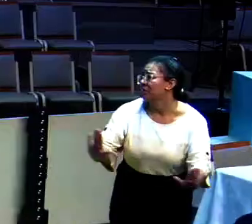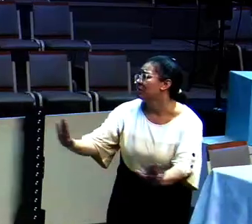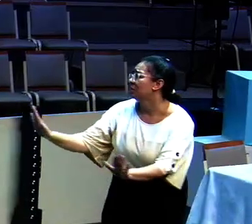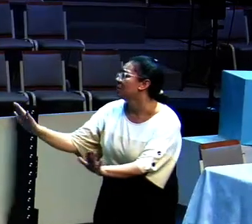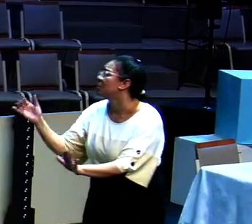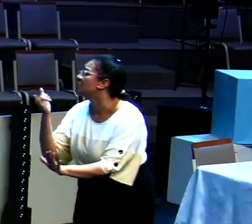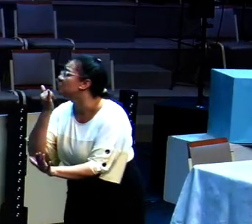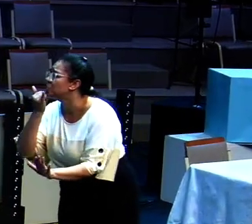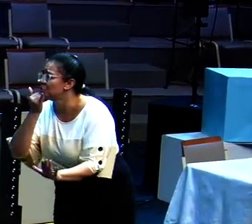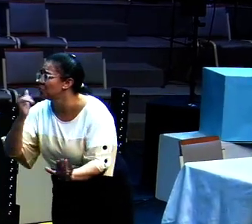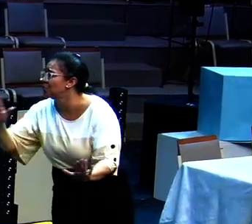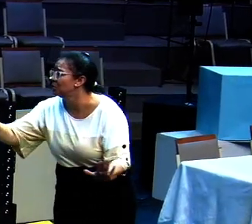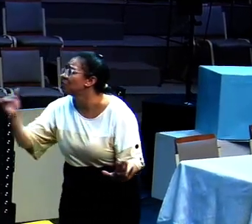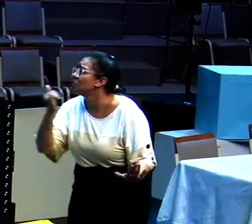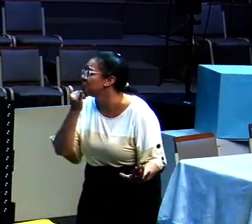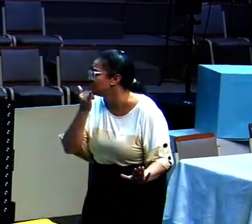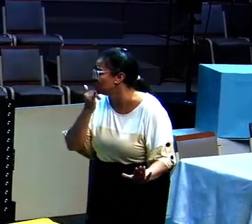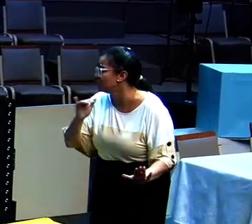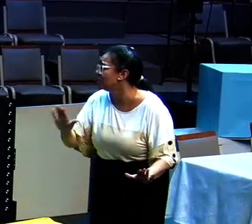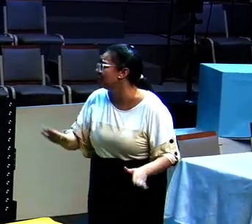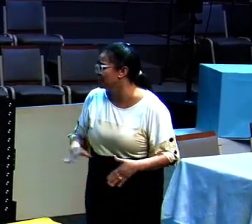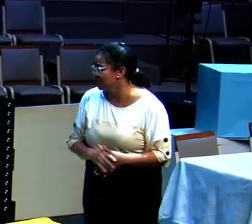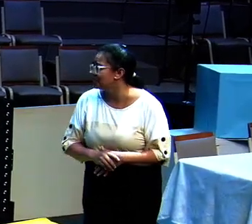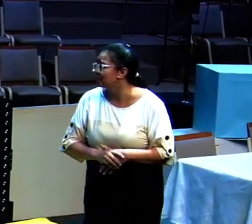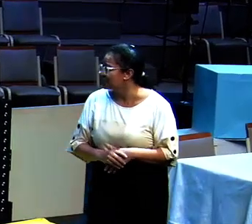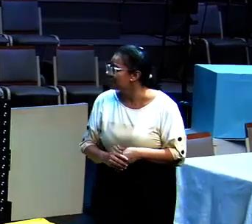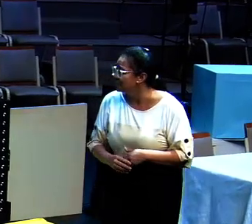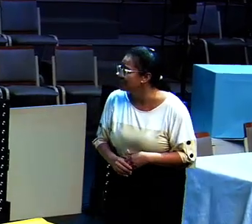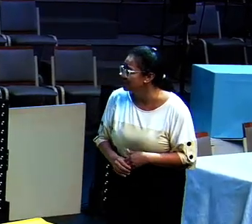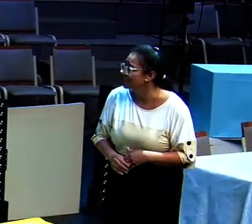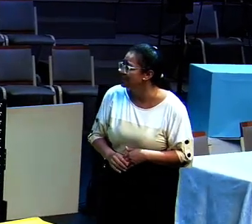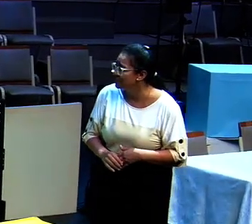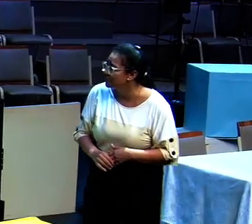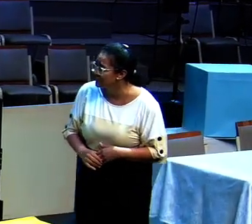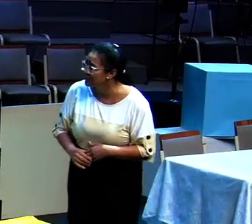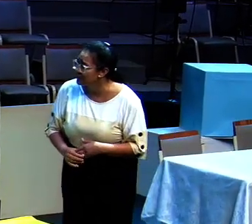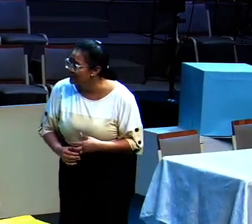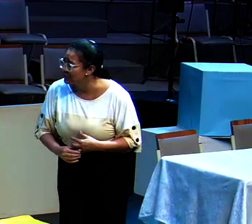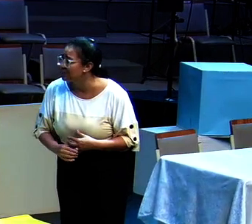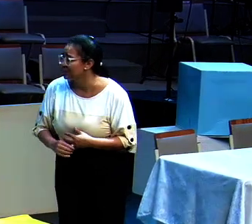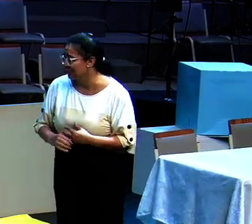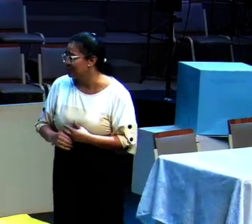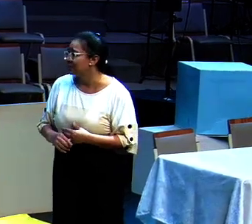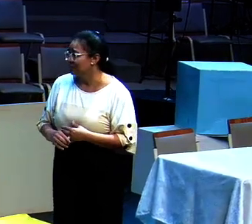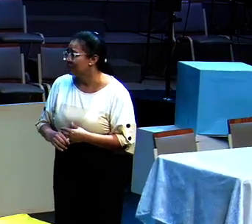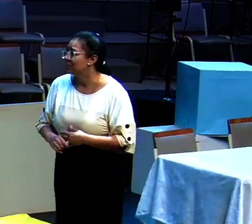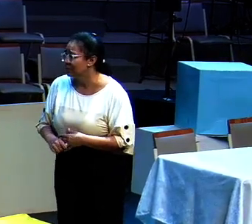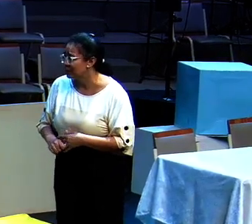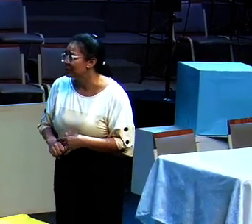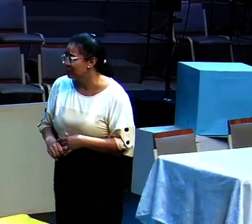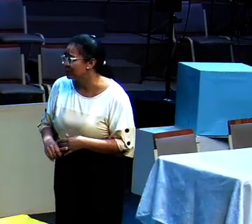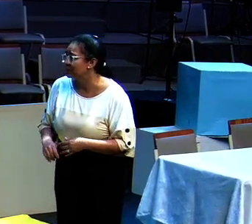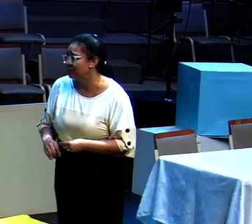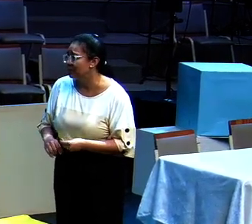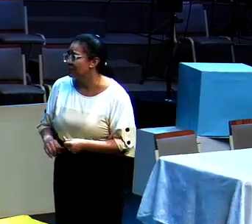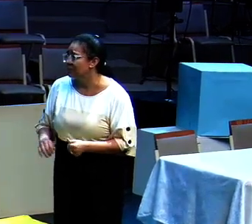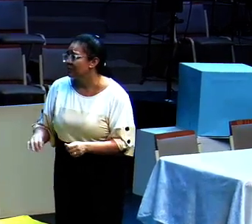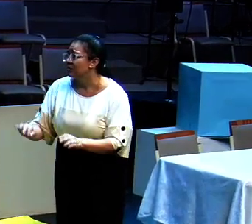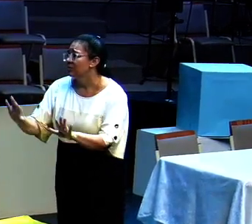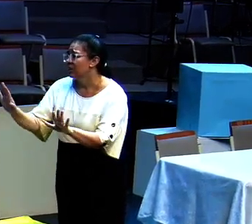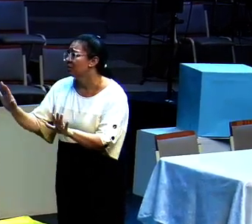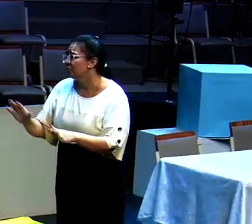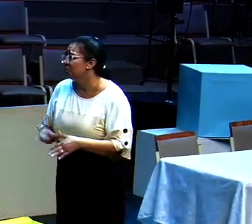Por favor. Desculpa ele. Desculpem, pessoal. Ele tá magoado. Não, por conta do acidente bem, que deixou bem. Ele